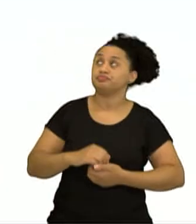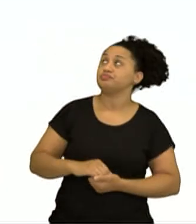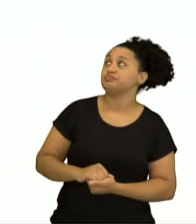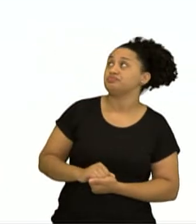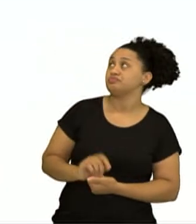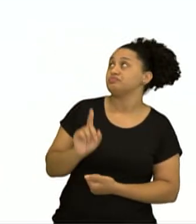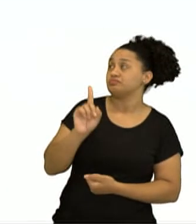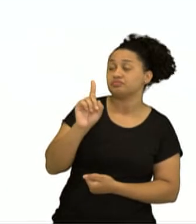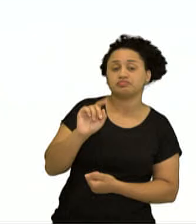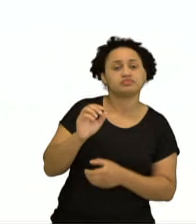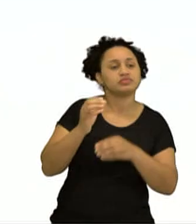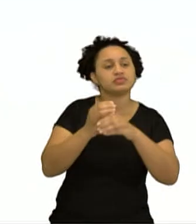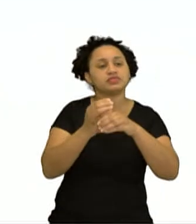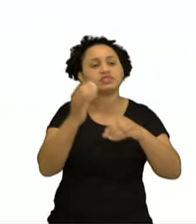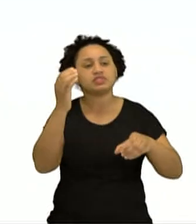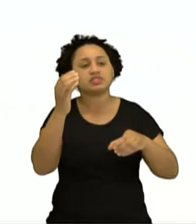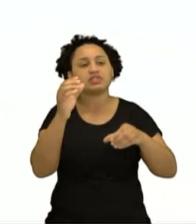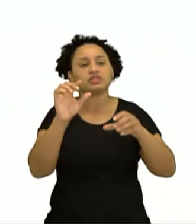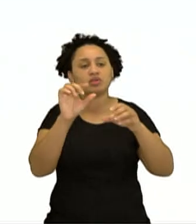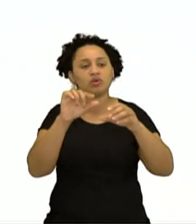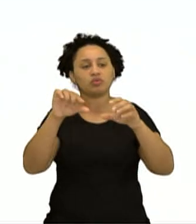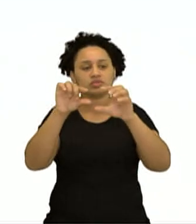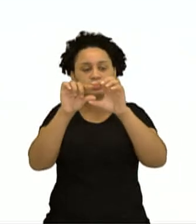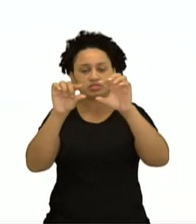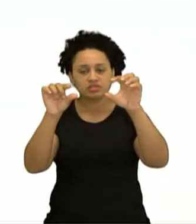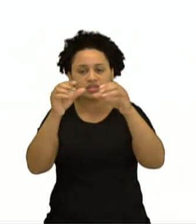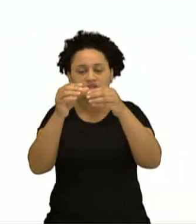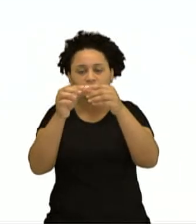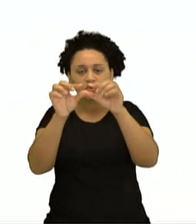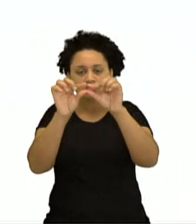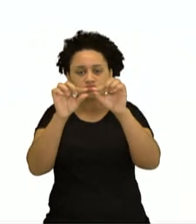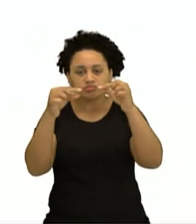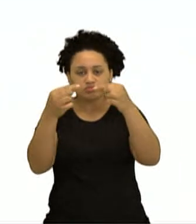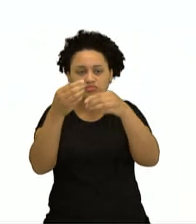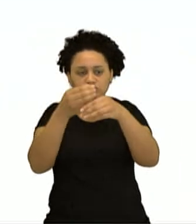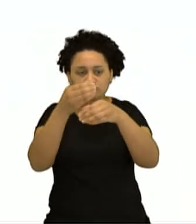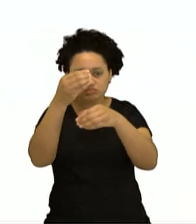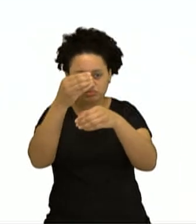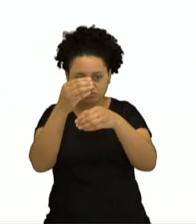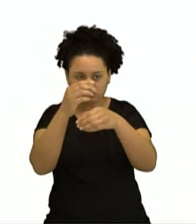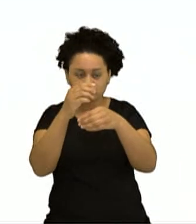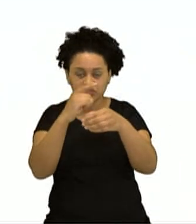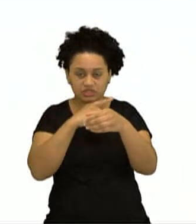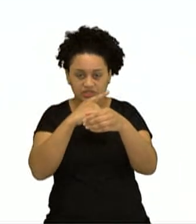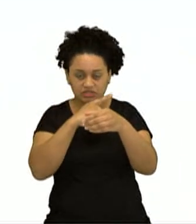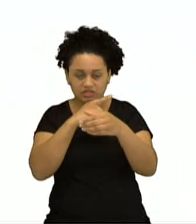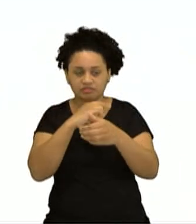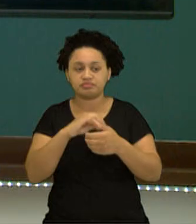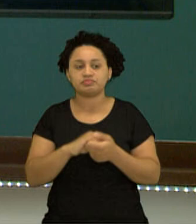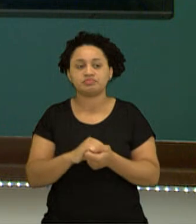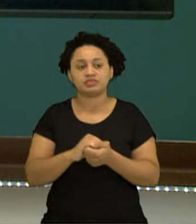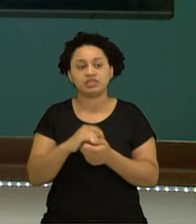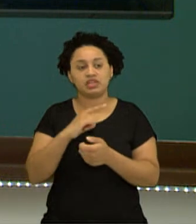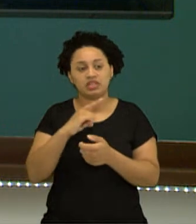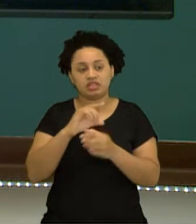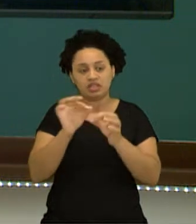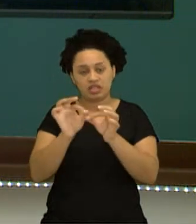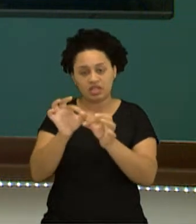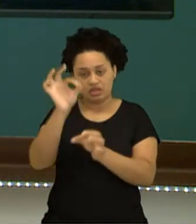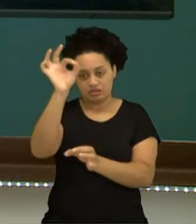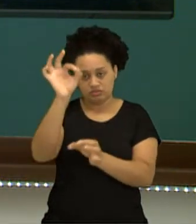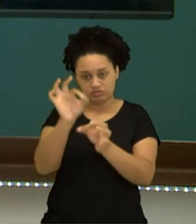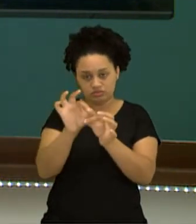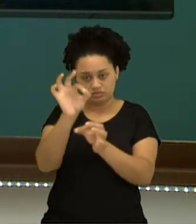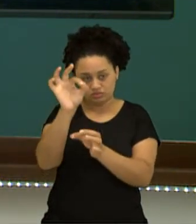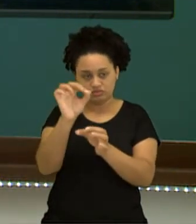está o cilindro? O cilindro está aqui, ó, nesta parte aqui com essa daqui. Nós temos a altura que é 1,